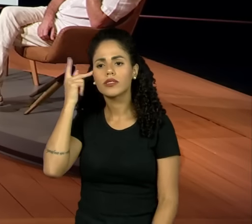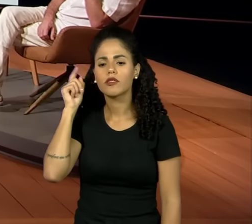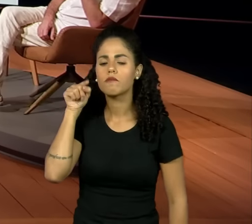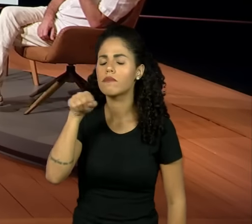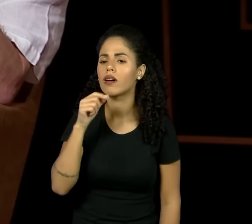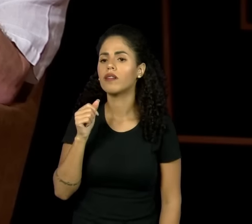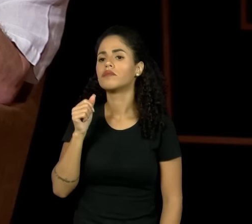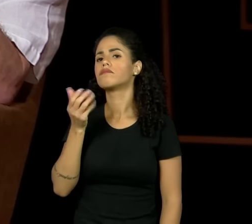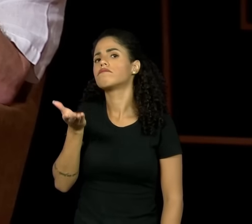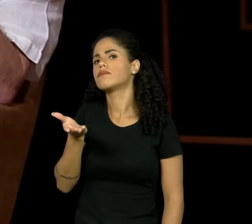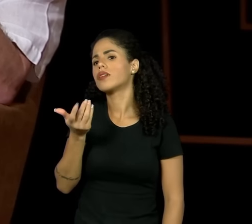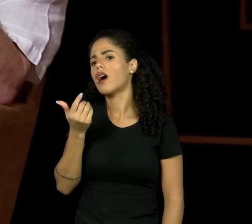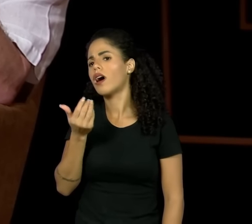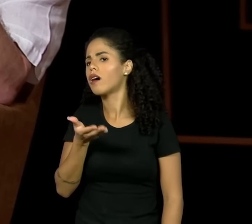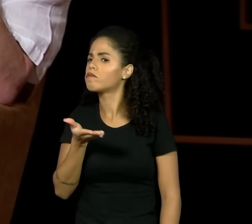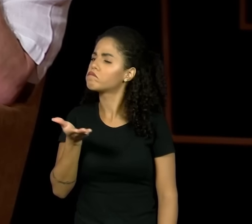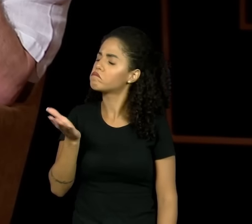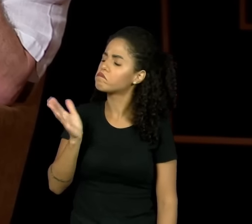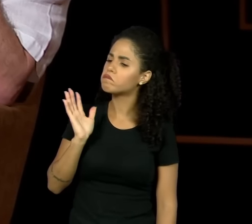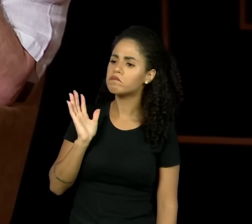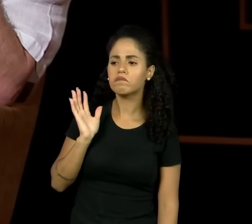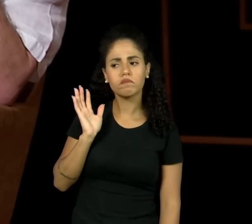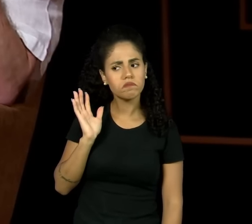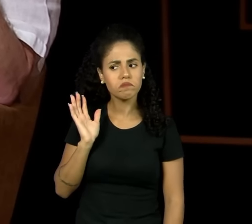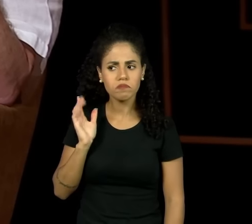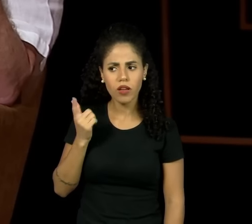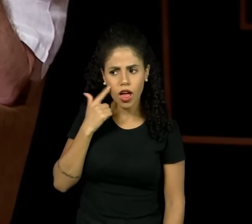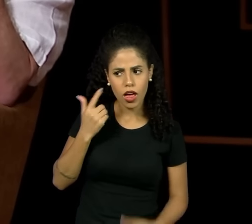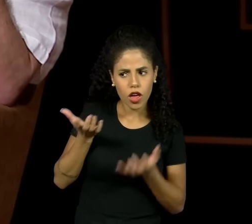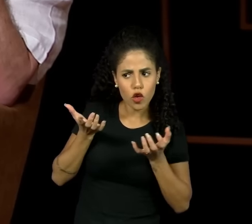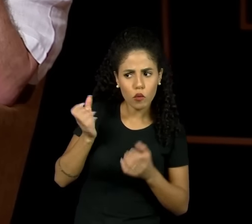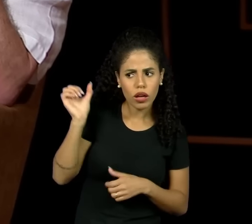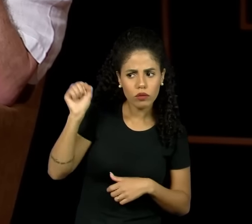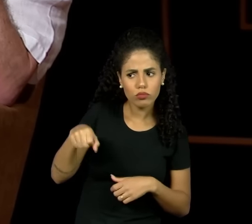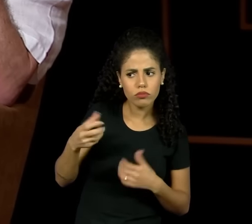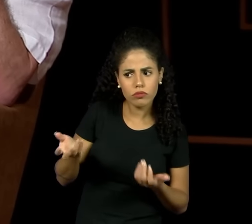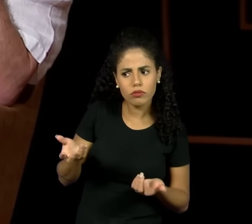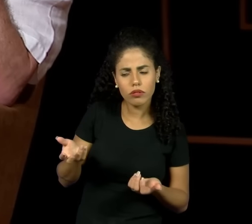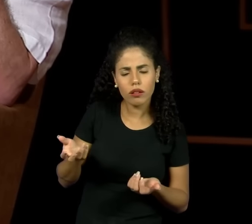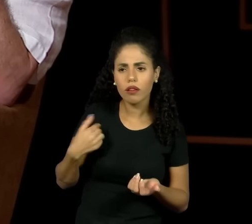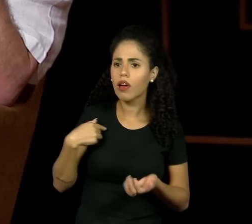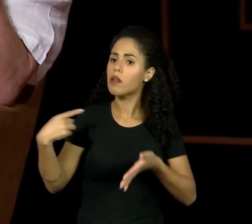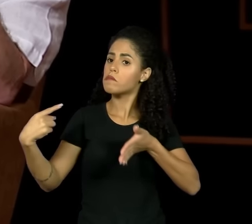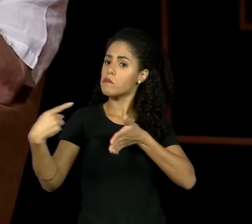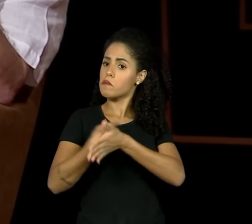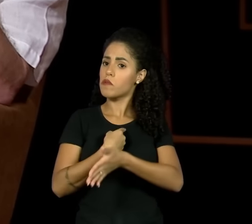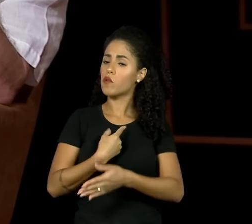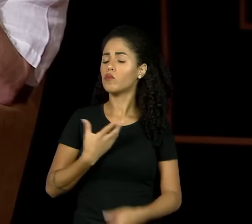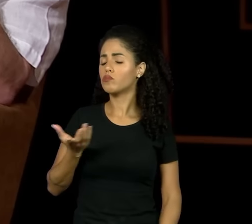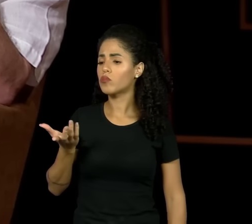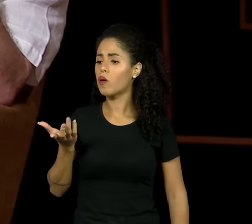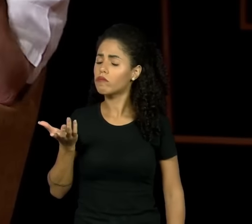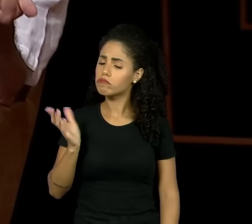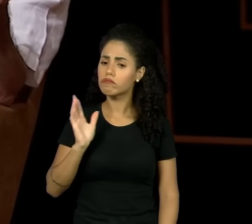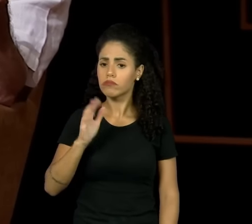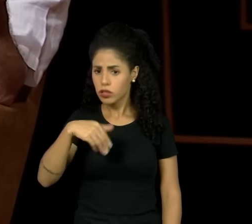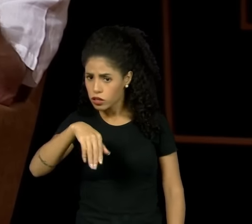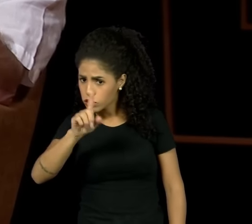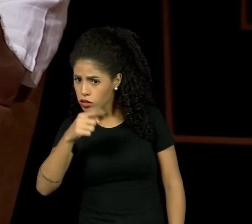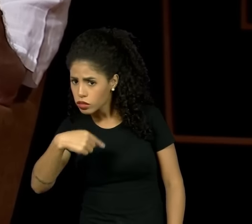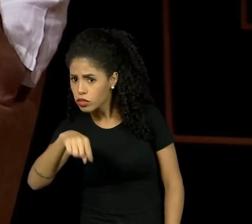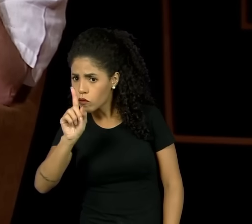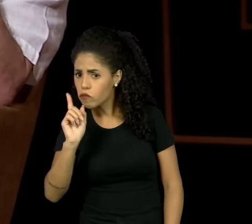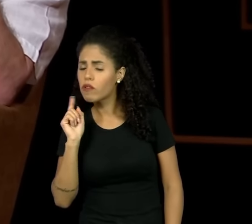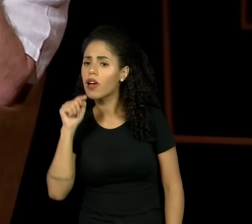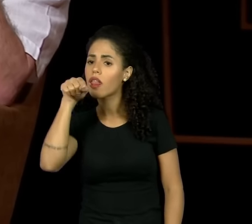não vamos vamos quero fazer assim ela falou eh não então vai lá na Globo da